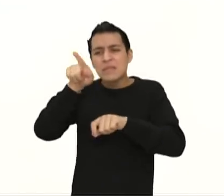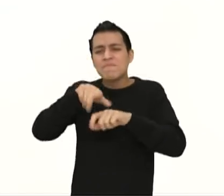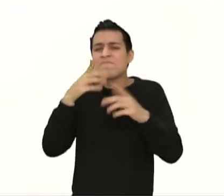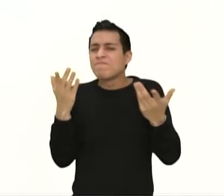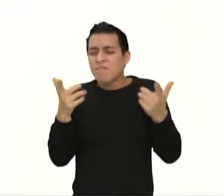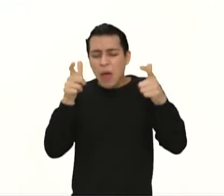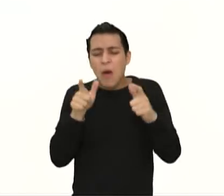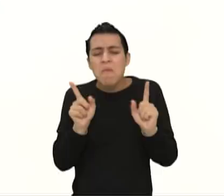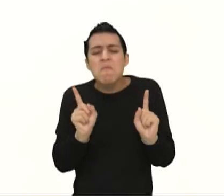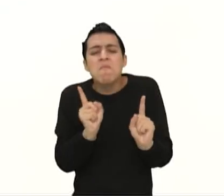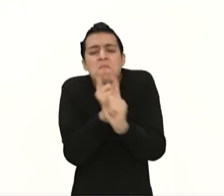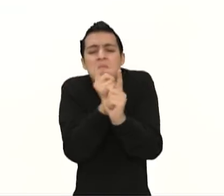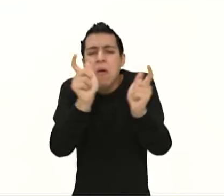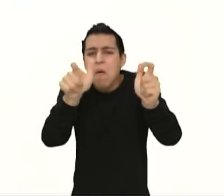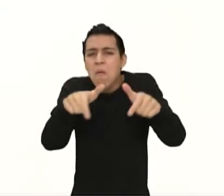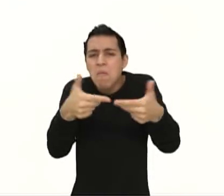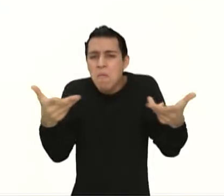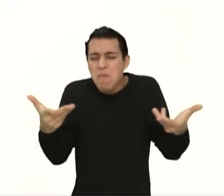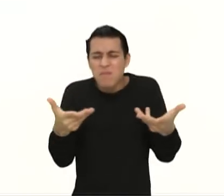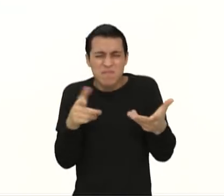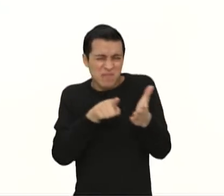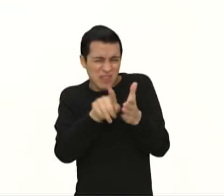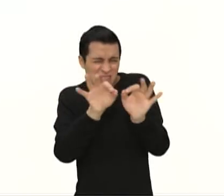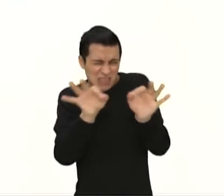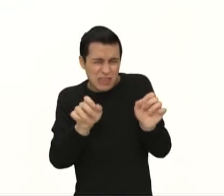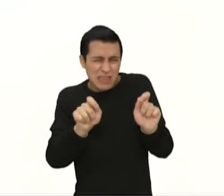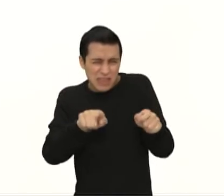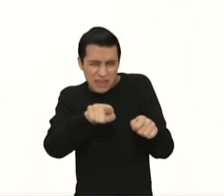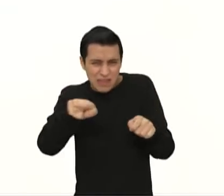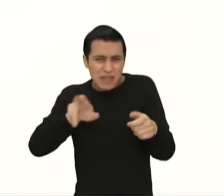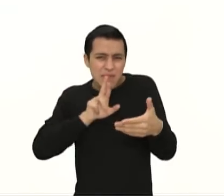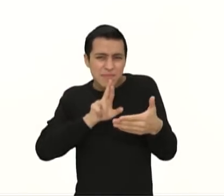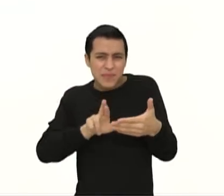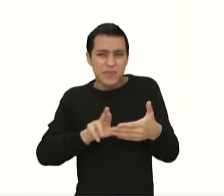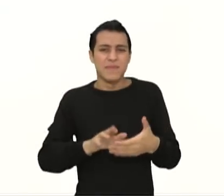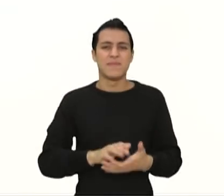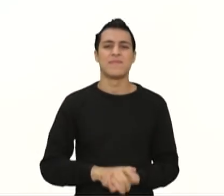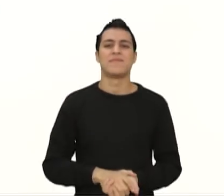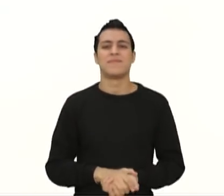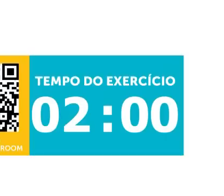indo? Certo? Pergunta tranquila, pode responder.